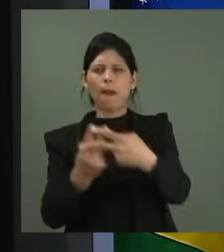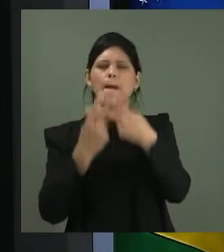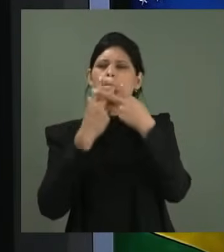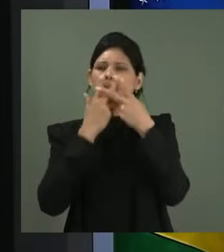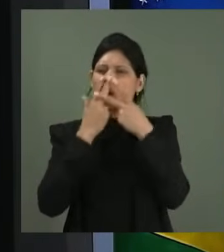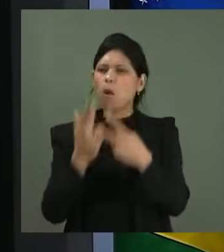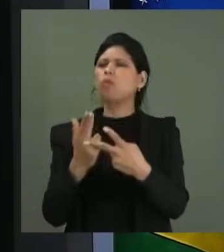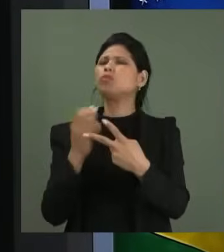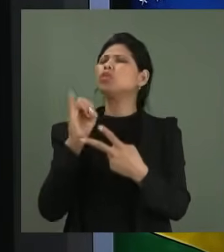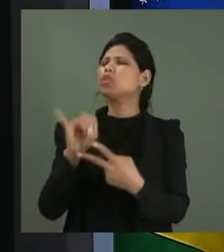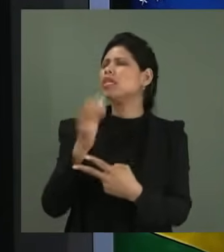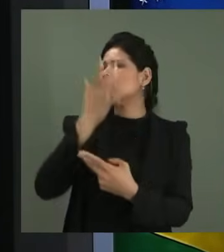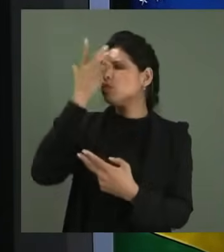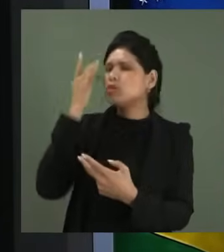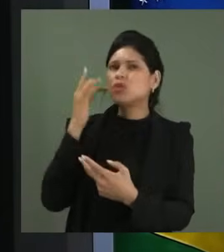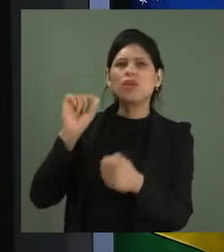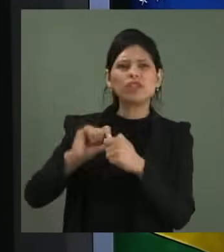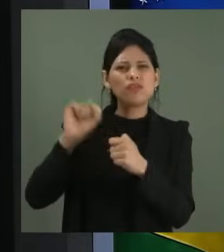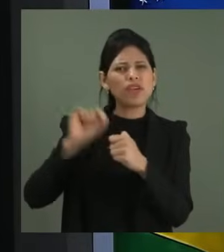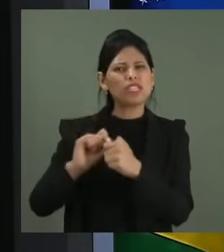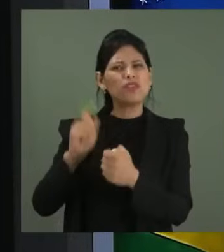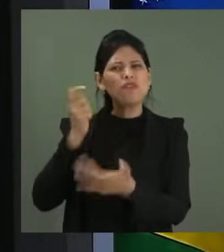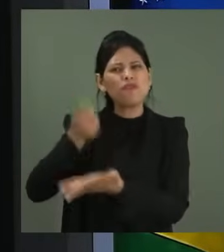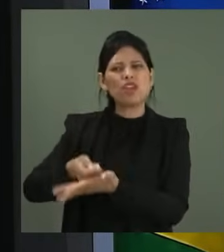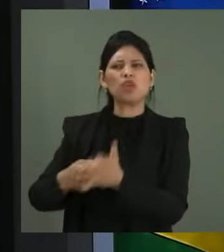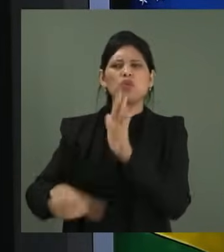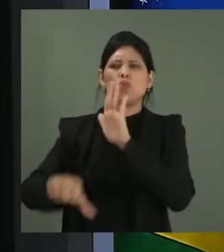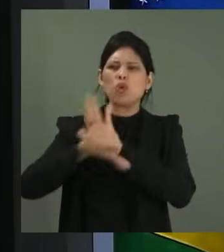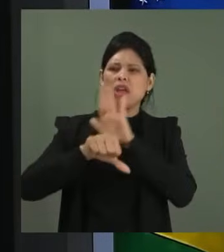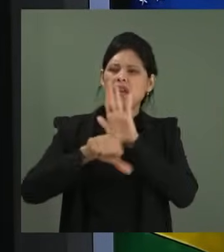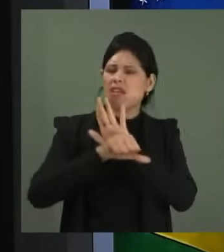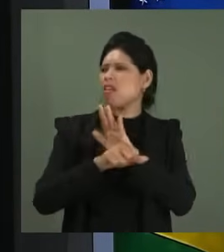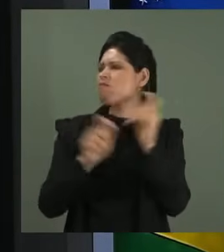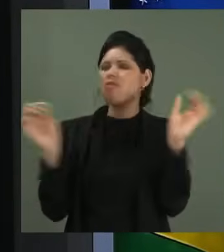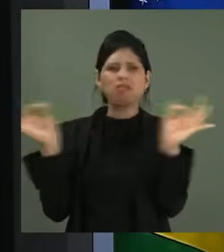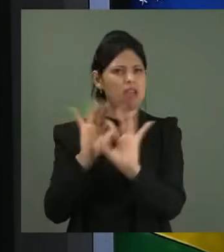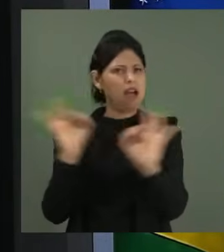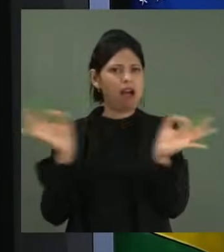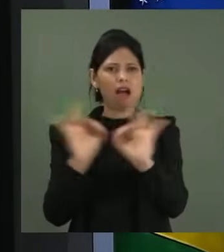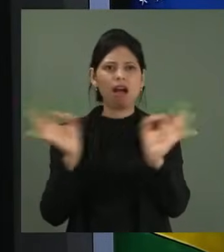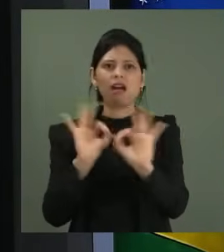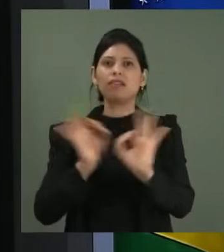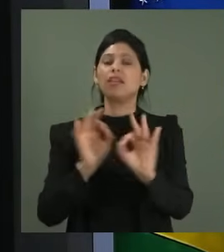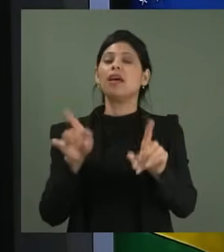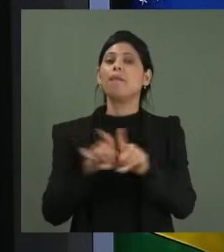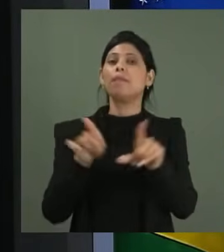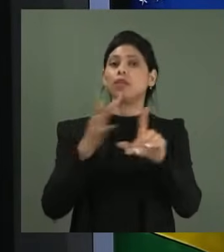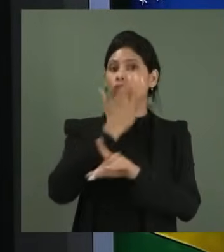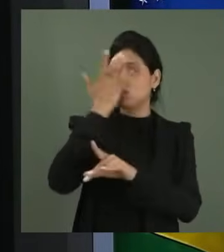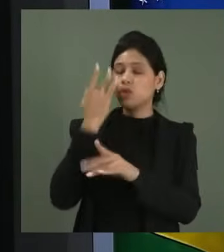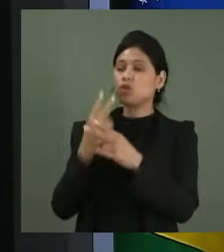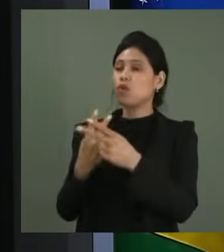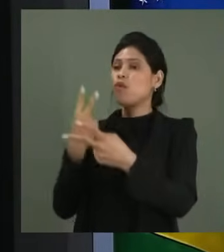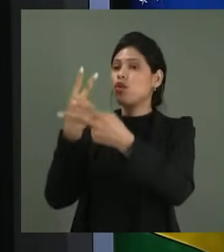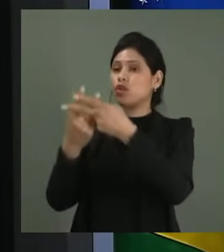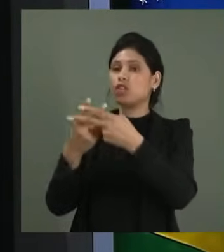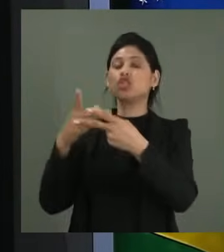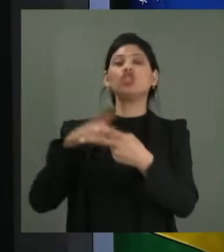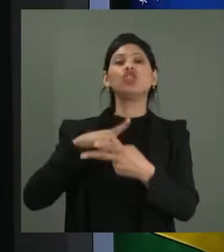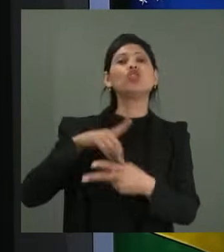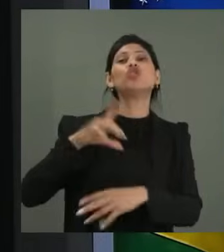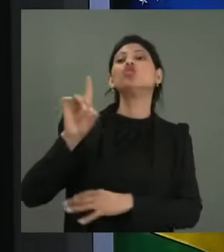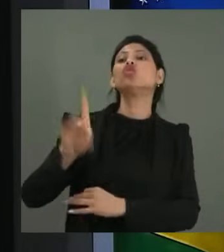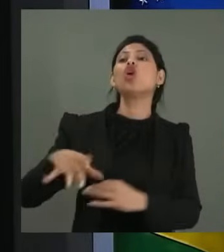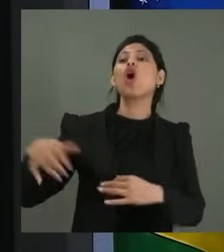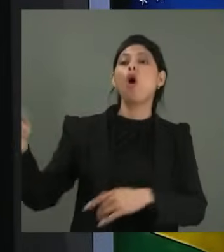terroristas. Pessoas que não cometeram nenhum ato violento. Pessoas que, quando foram detidas, portavam apenas